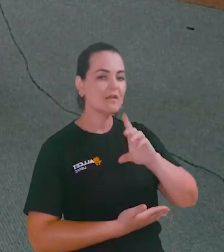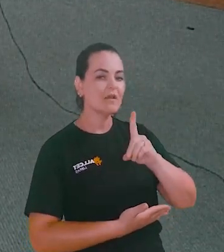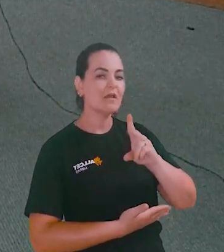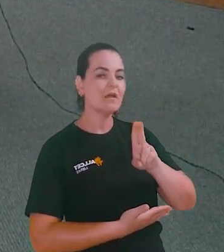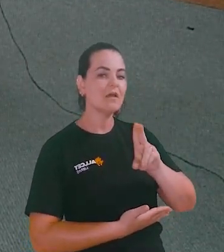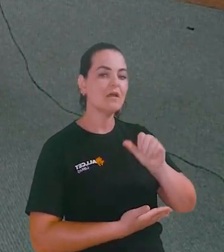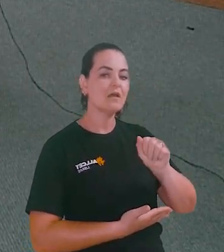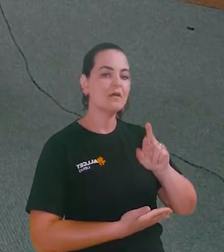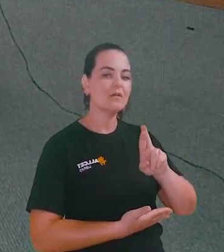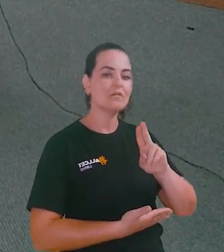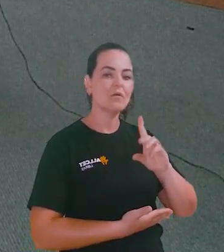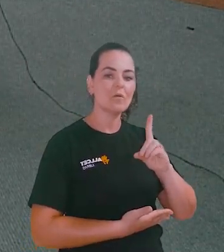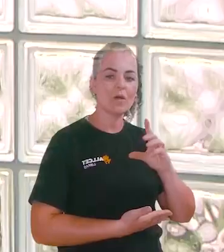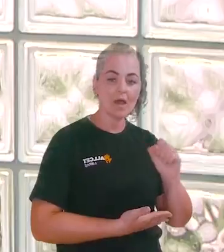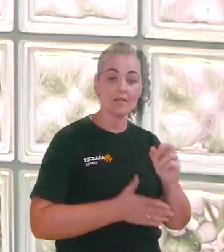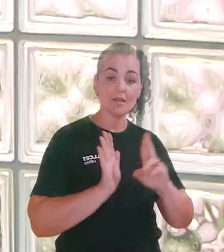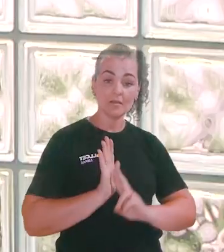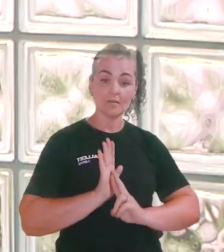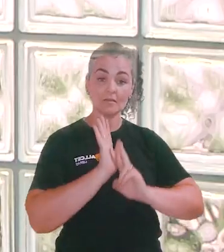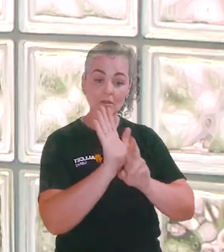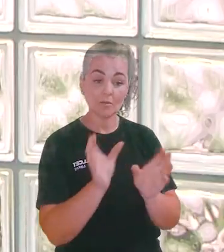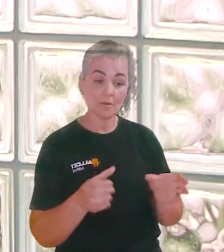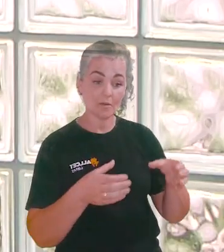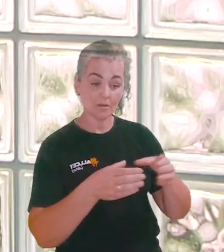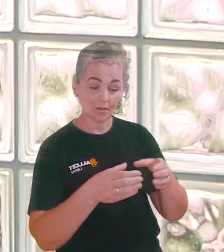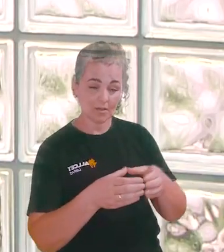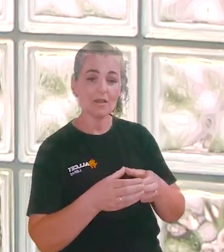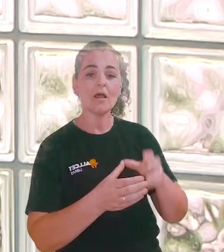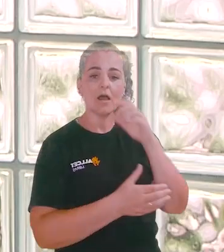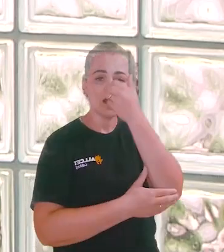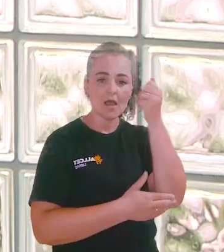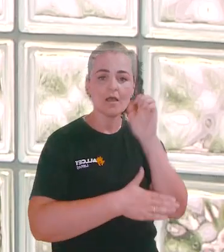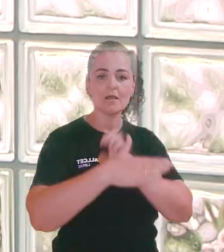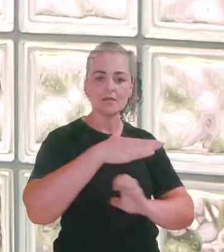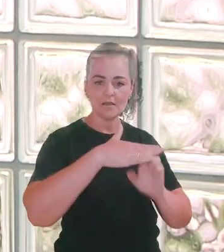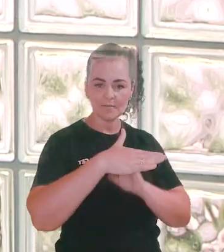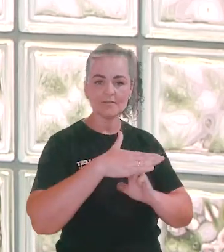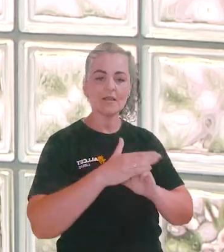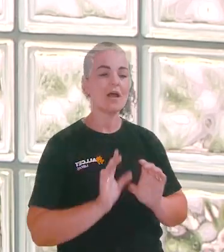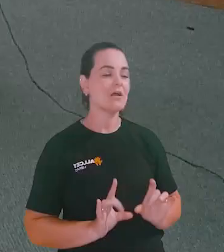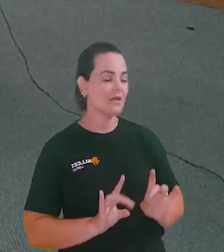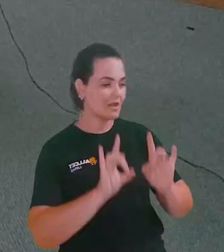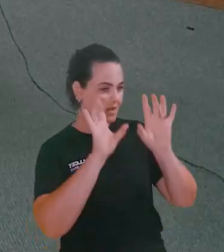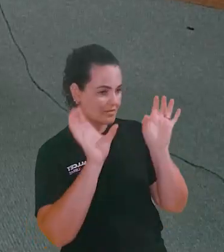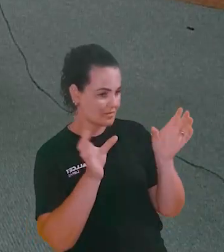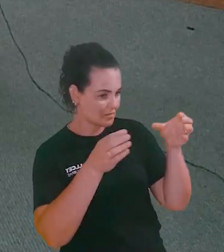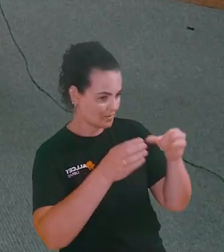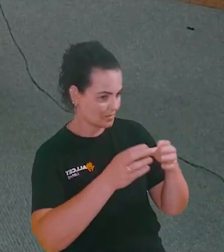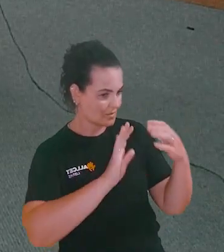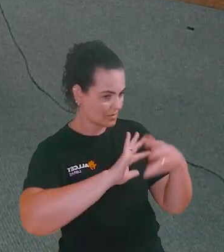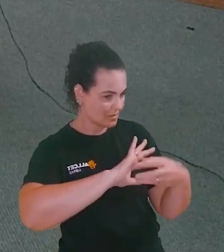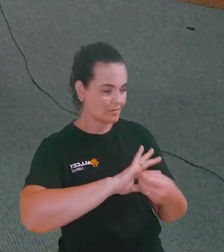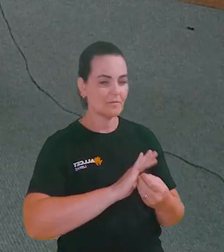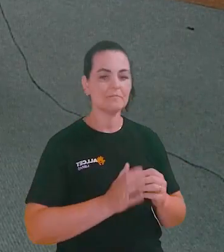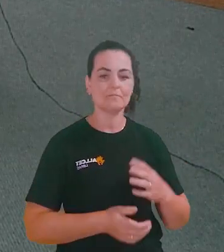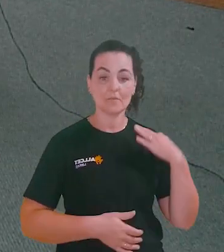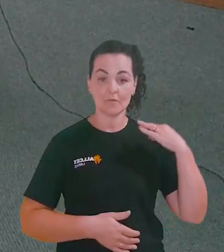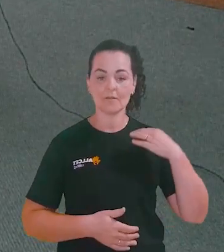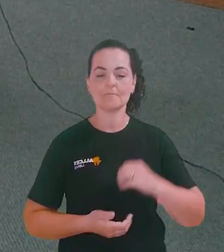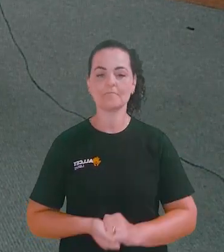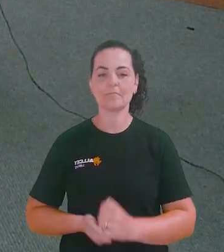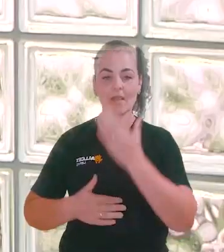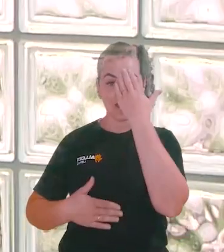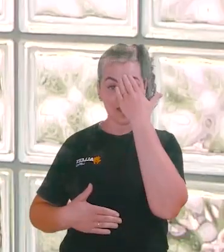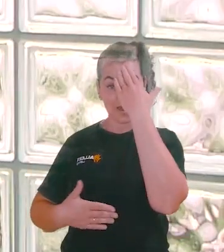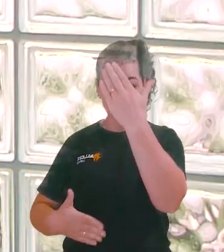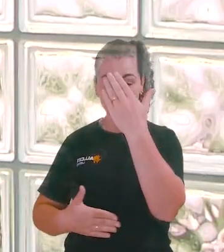imensamente pela sua entrevista, Eduarda, que tão bem representou a Associação Empresarial de Jaraguá do Sul, em especial o Núcleo de